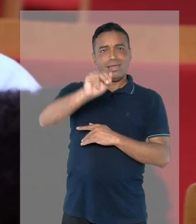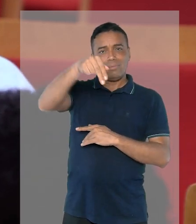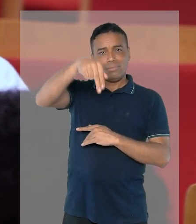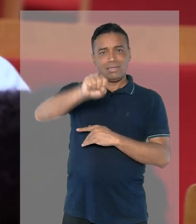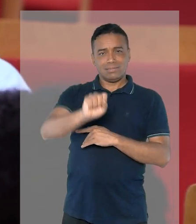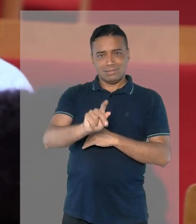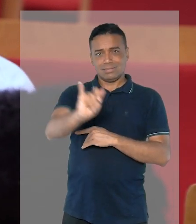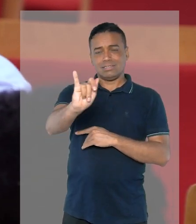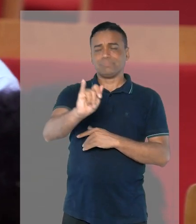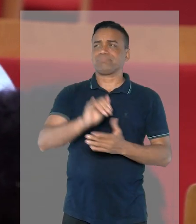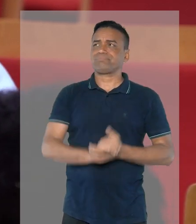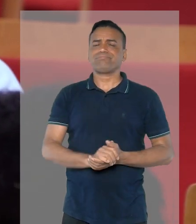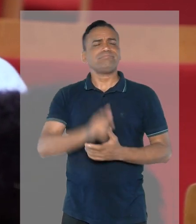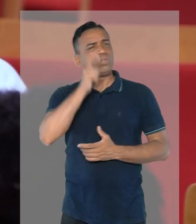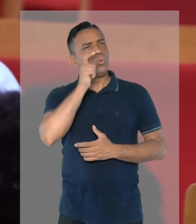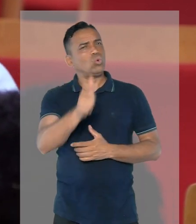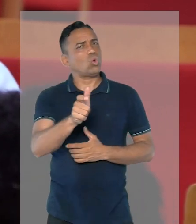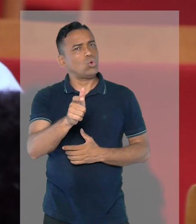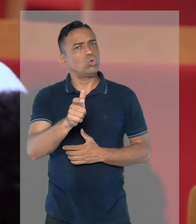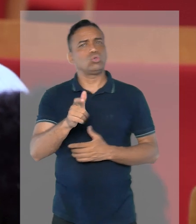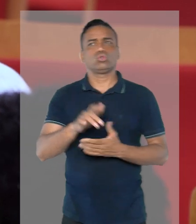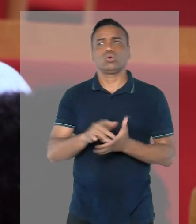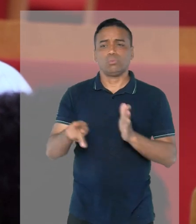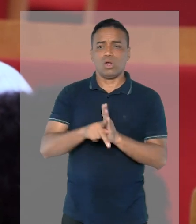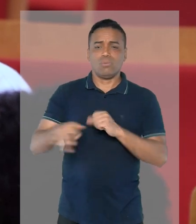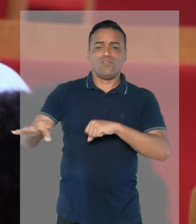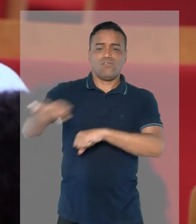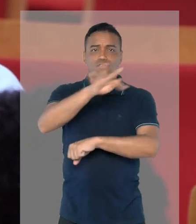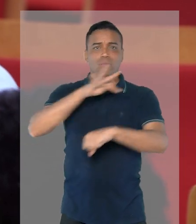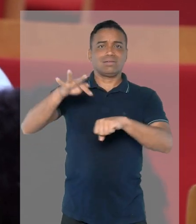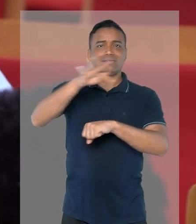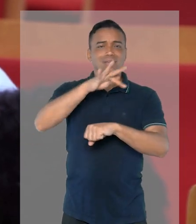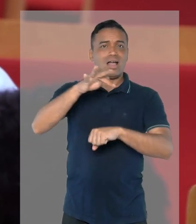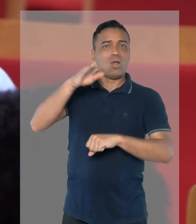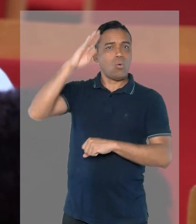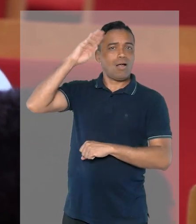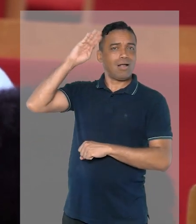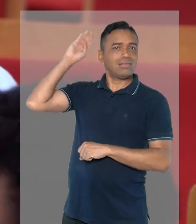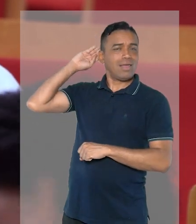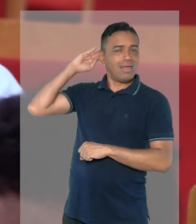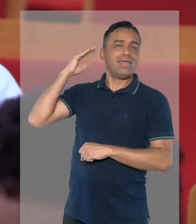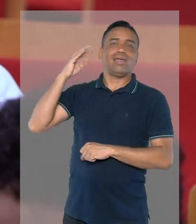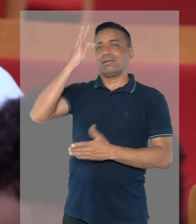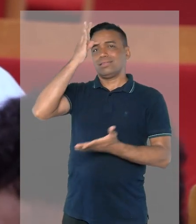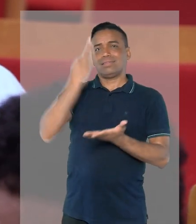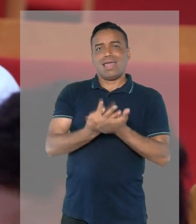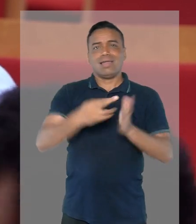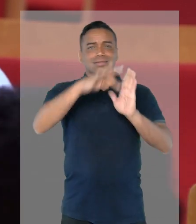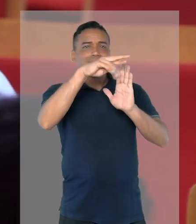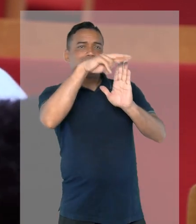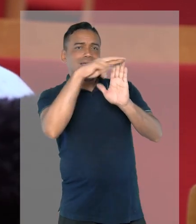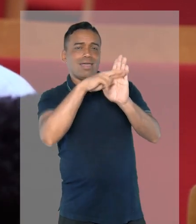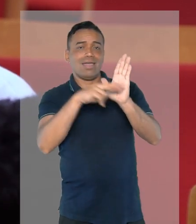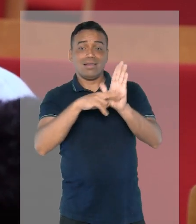E é curioso porque tem a formalização acadêmica, né, com as regras de uma tese e tudo mais, mas